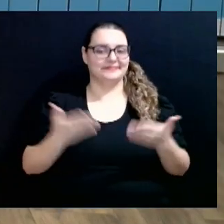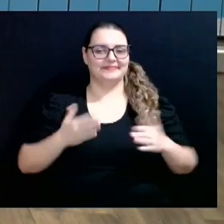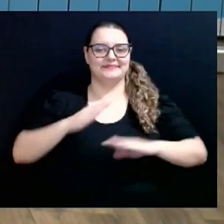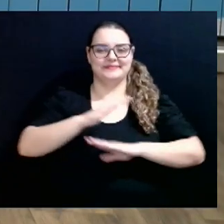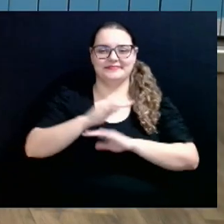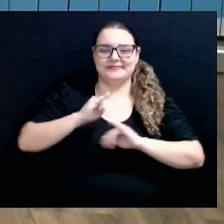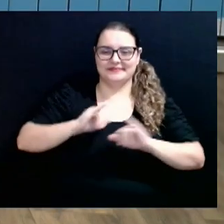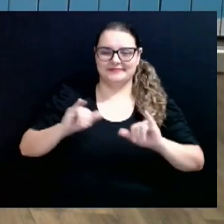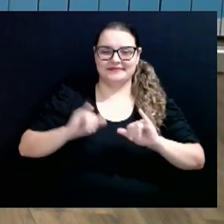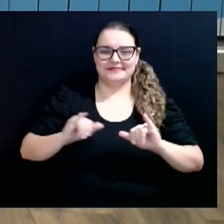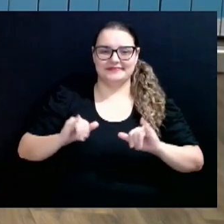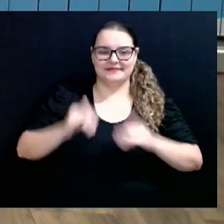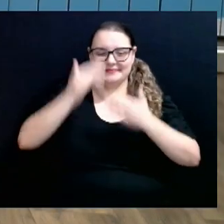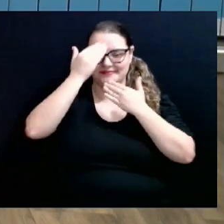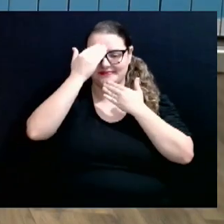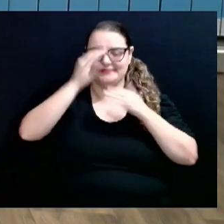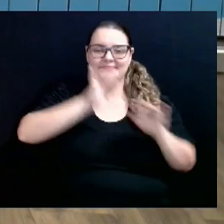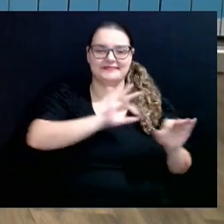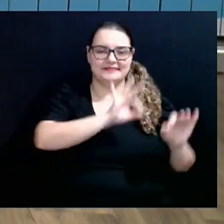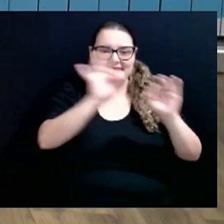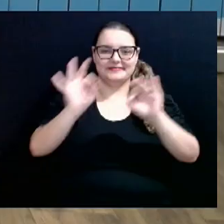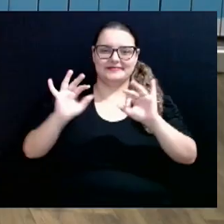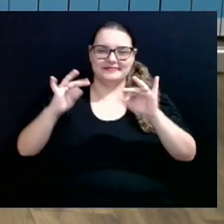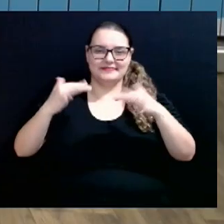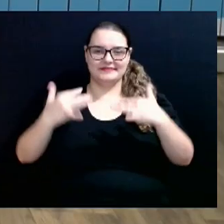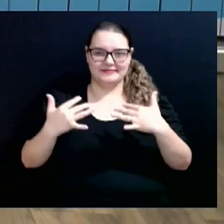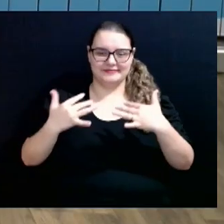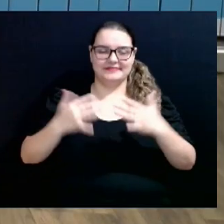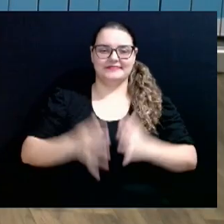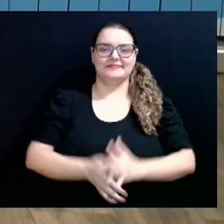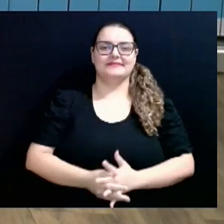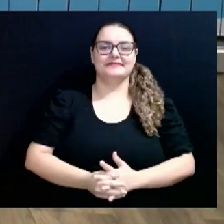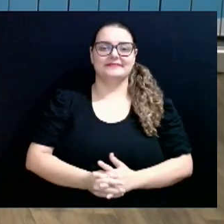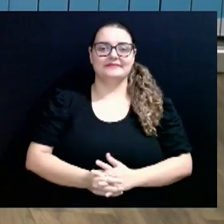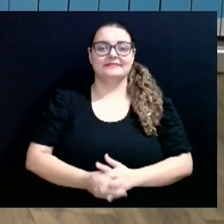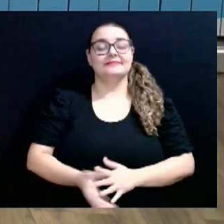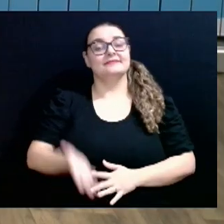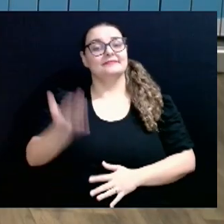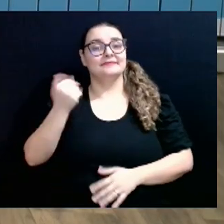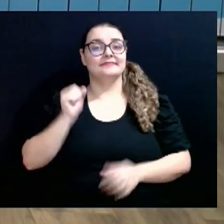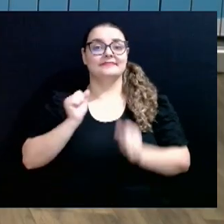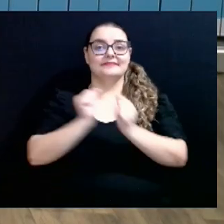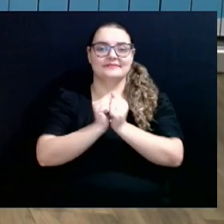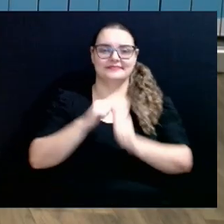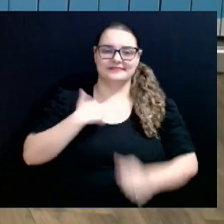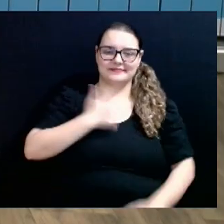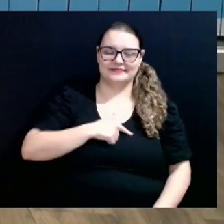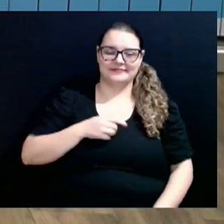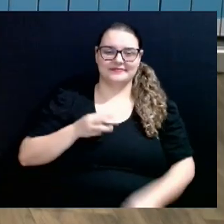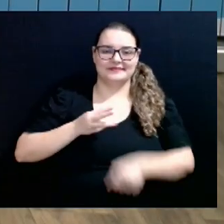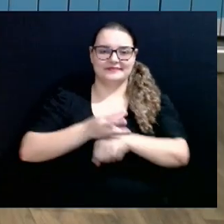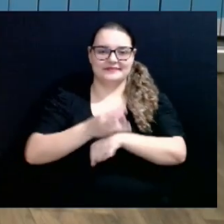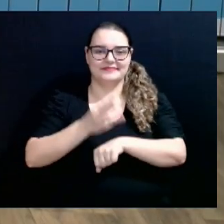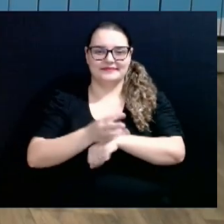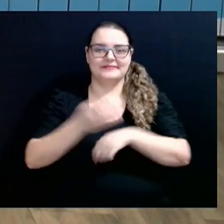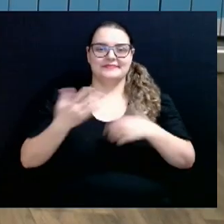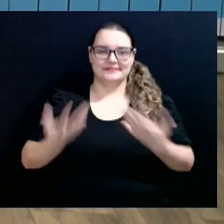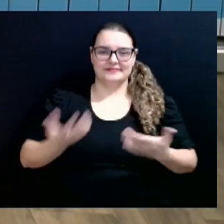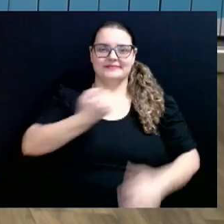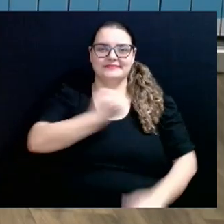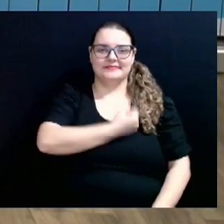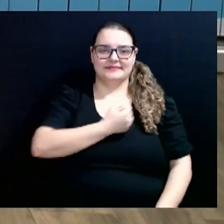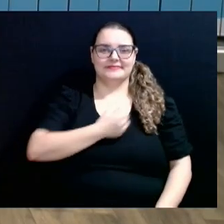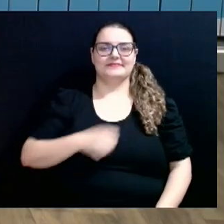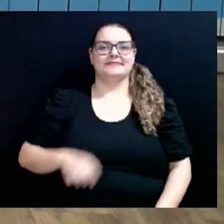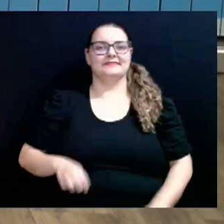Notícia. Muito obrigado pela sua companhia, pela sua audiência e participe, mande a sua mensagem para o número do nosso